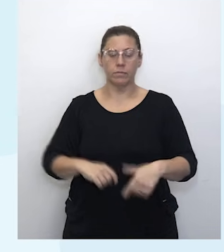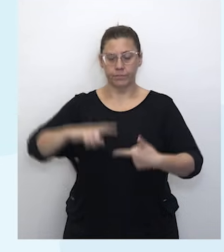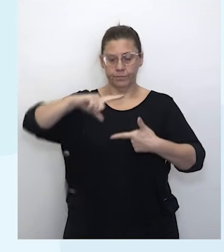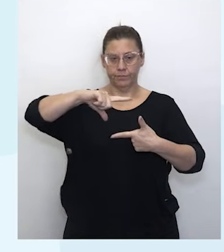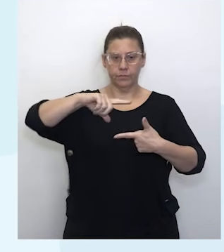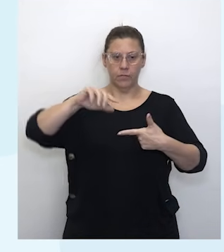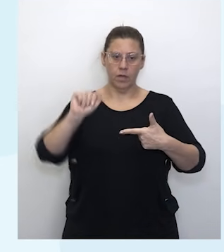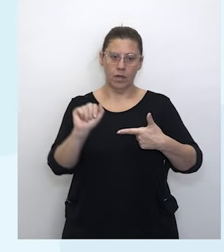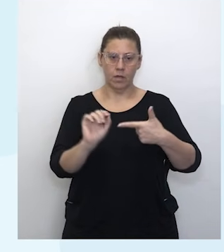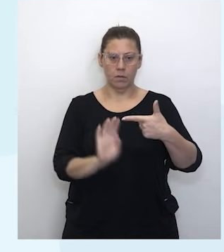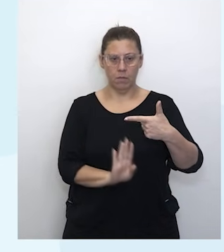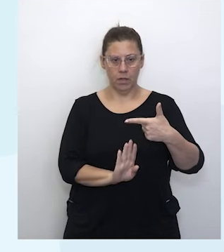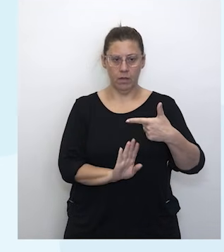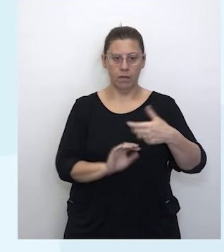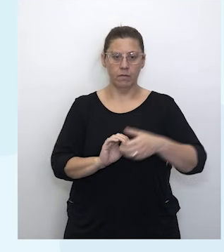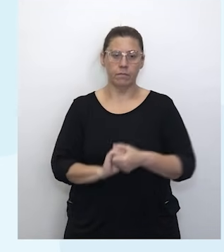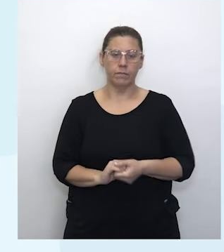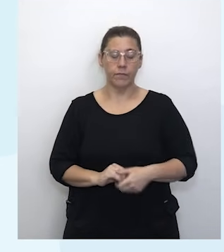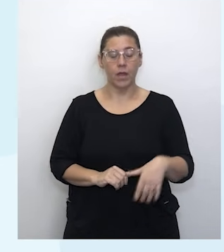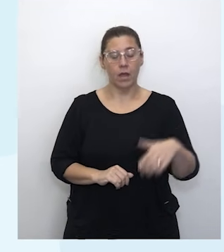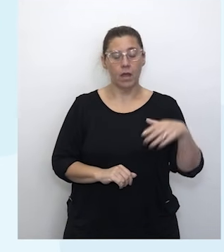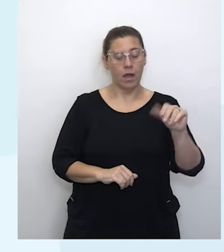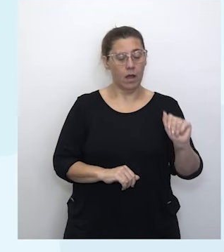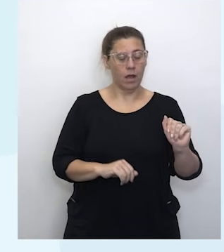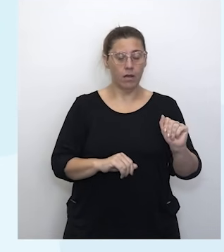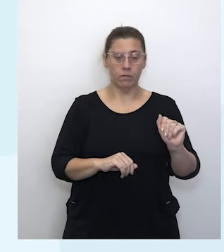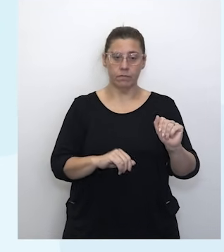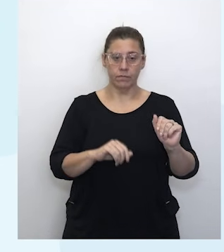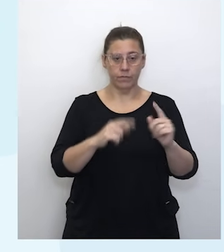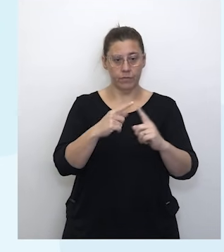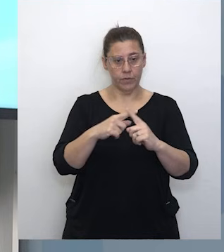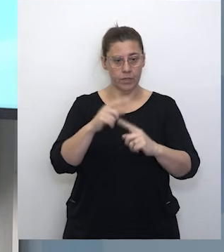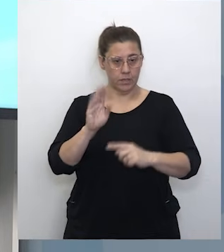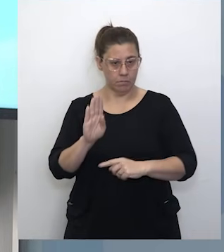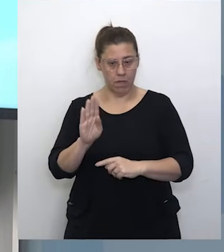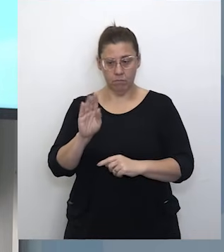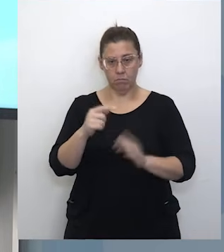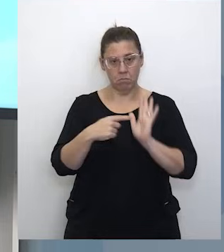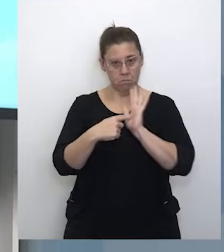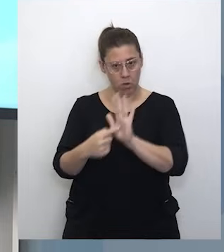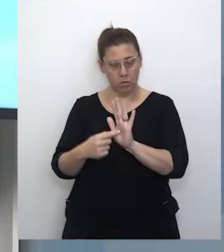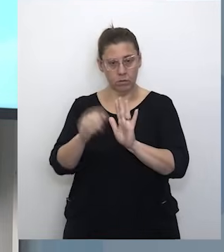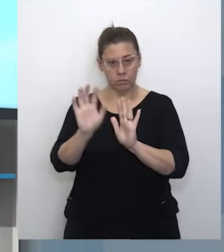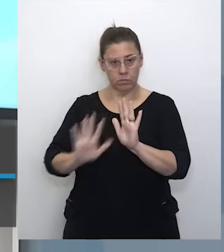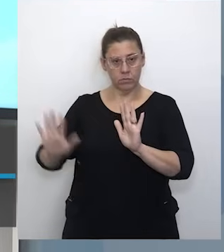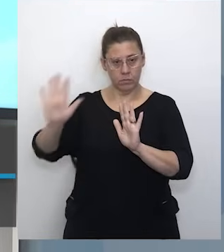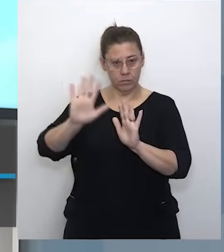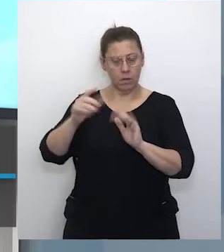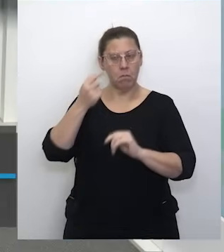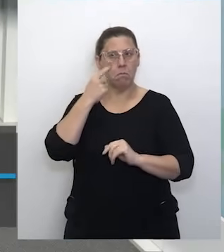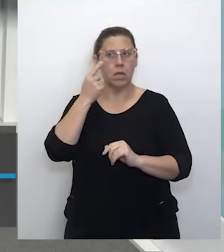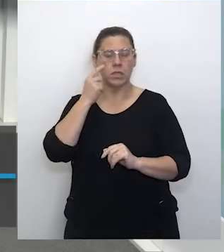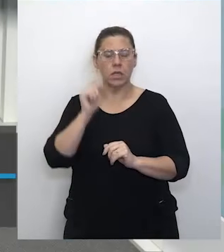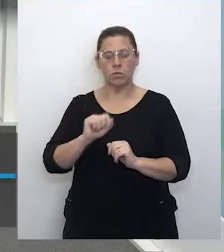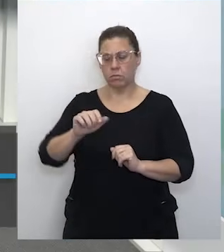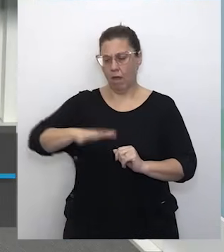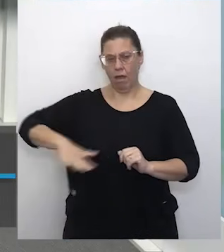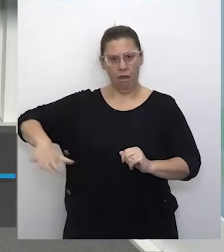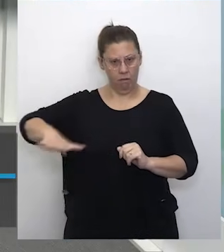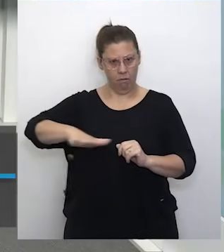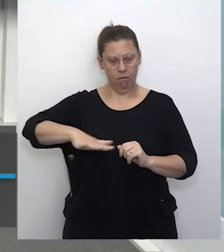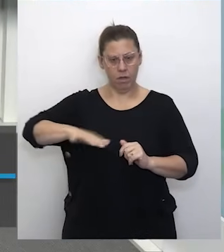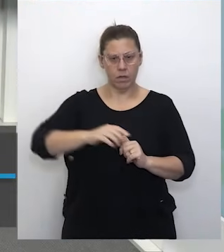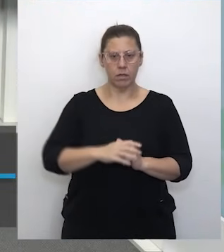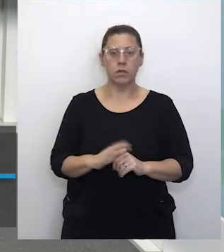né? E, portanto, o A vezes B representaria o tamanho dele no espaço, né? No plano. Pensando de novo em área, né? Uma área.